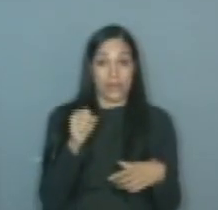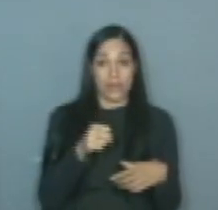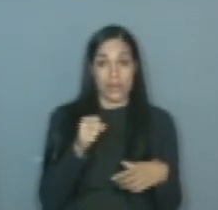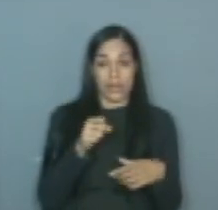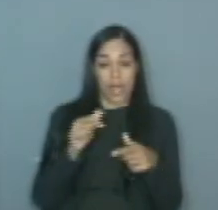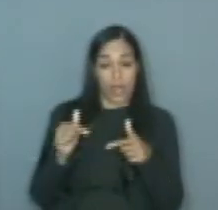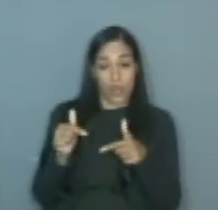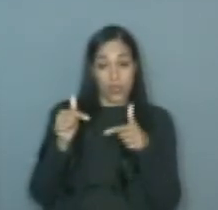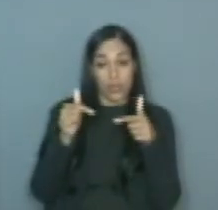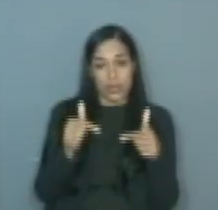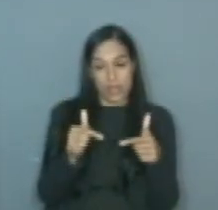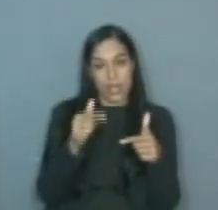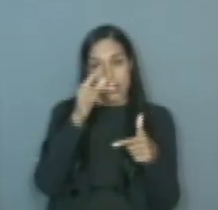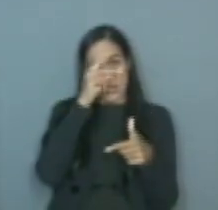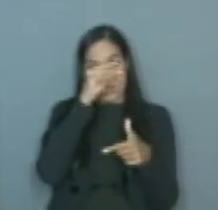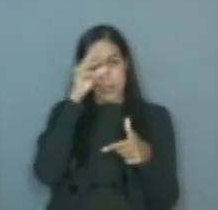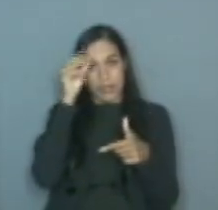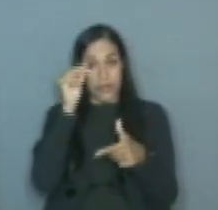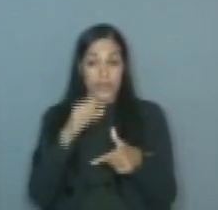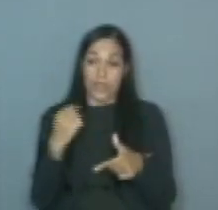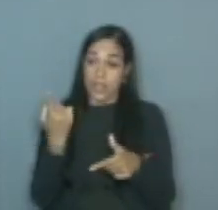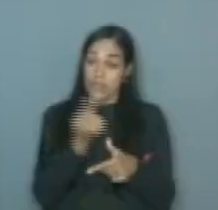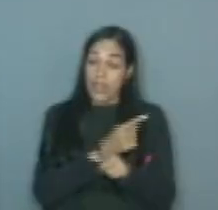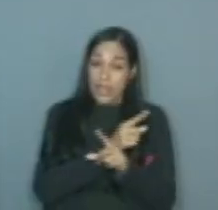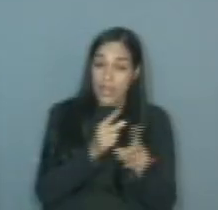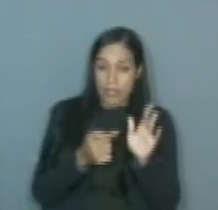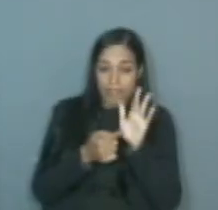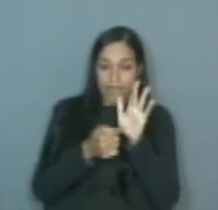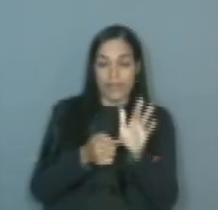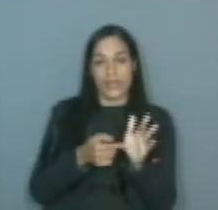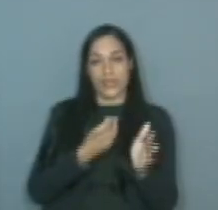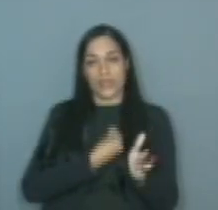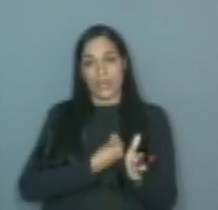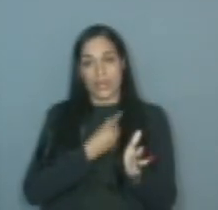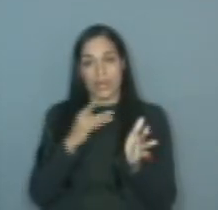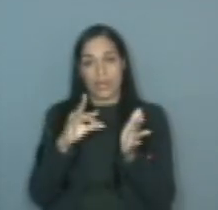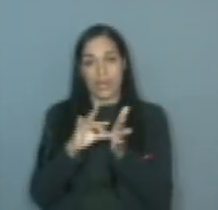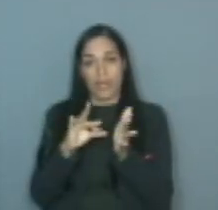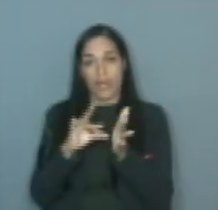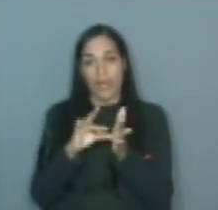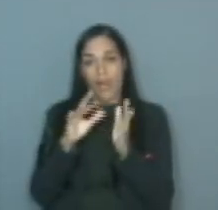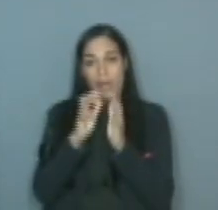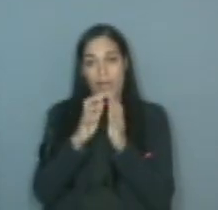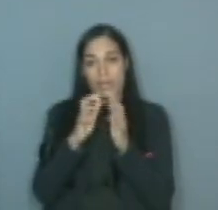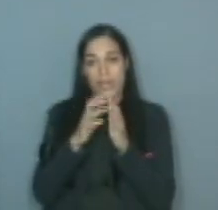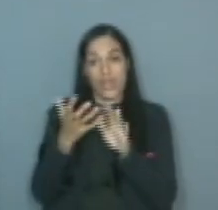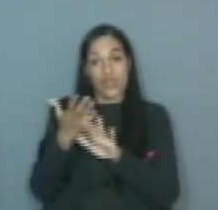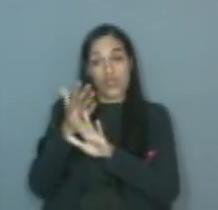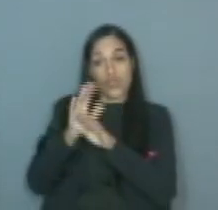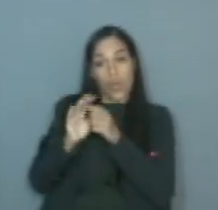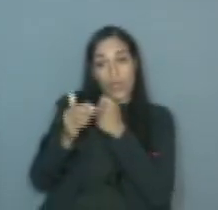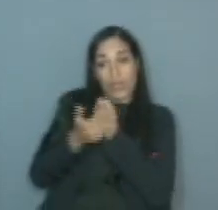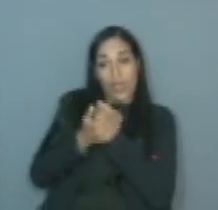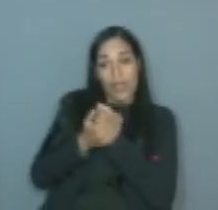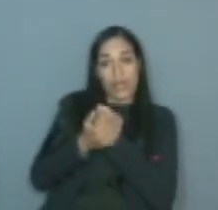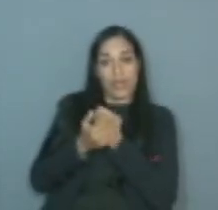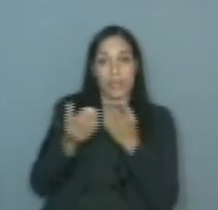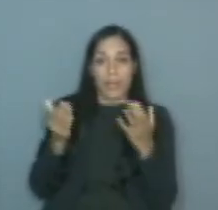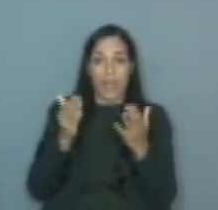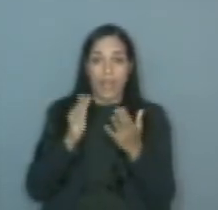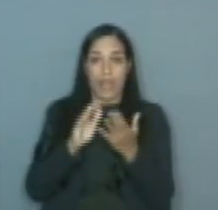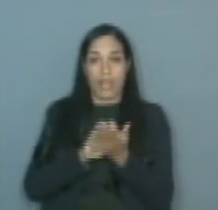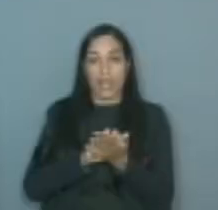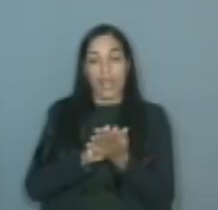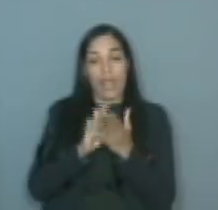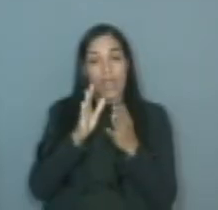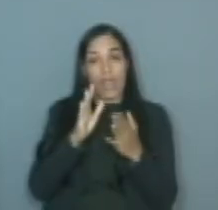luta dessa prefeitura para que a gente não mostre a realidade do Recife é porque eles querem esconder isso a todo custo. Mas acabou a folga,